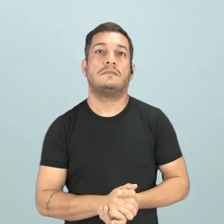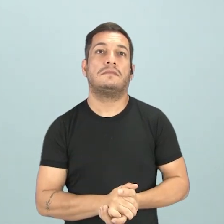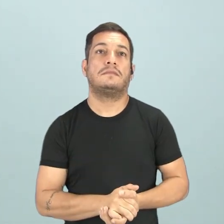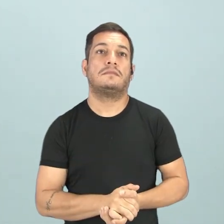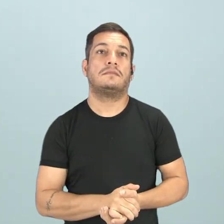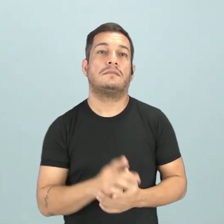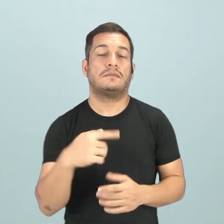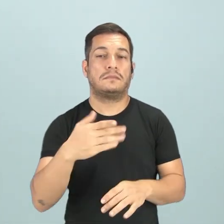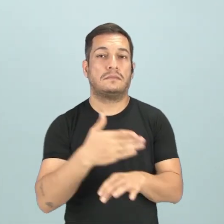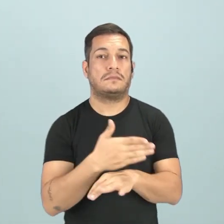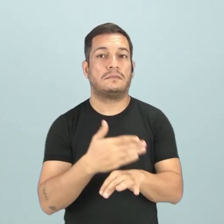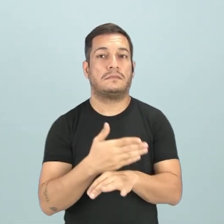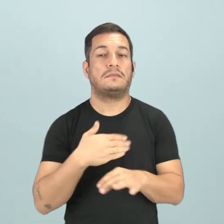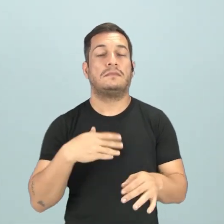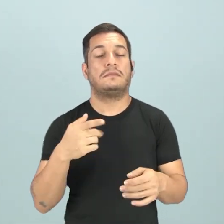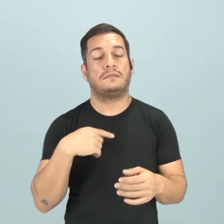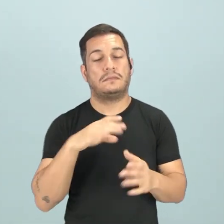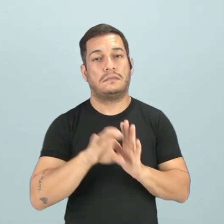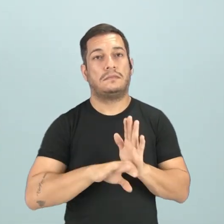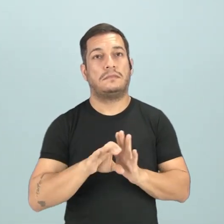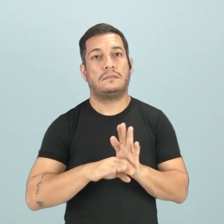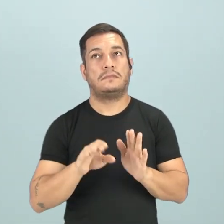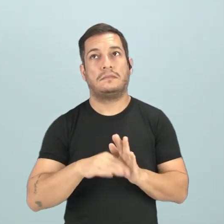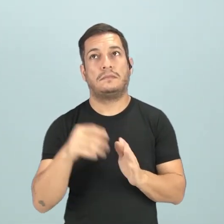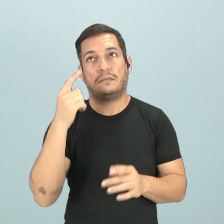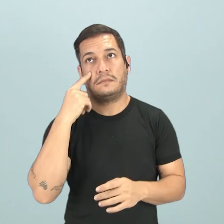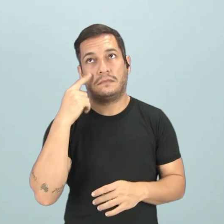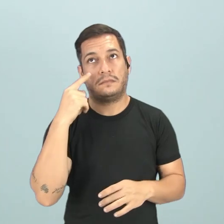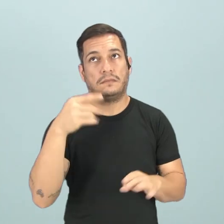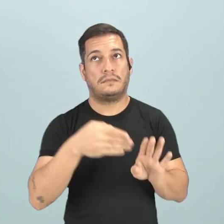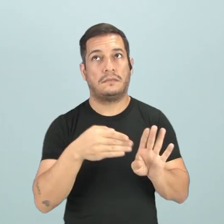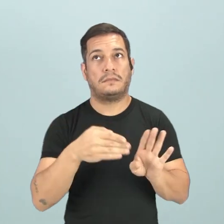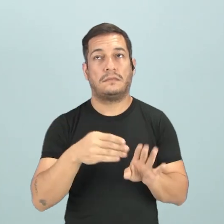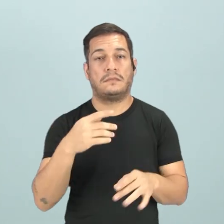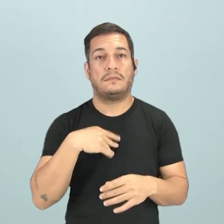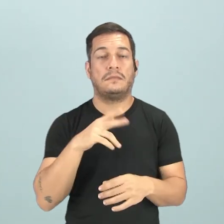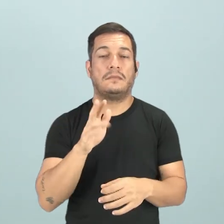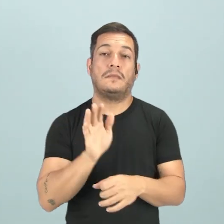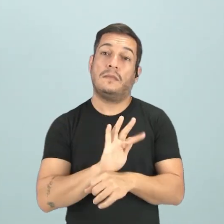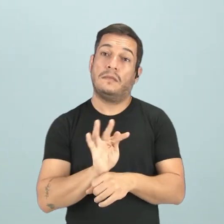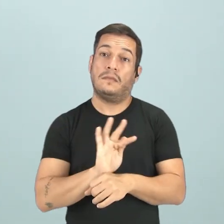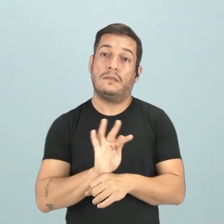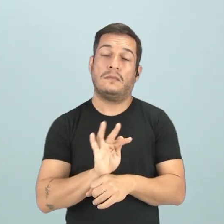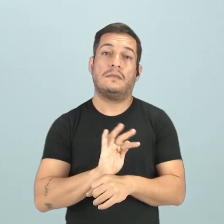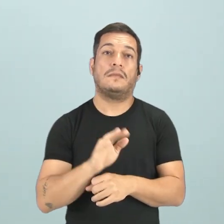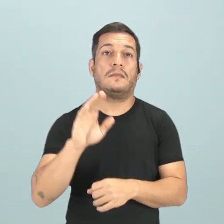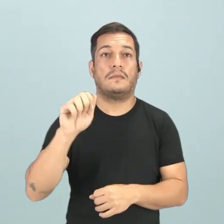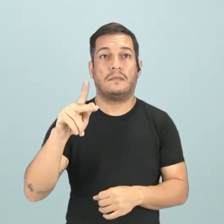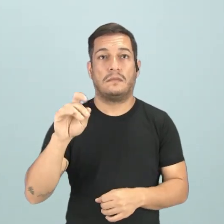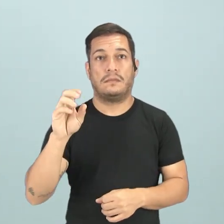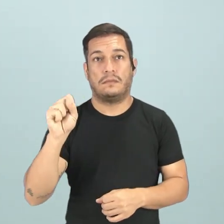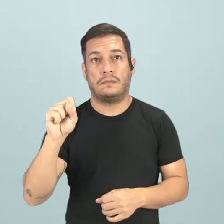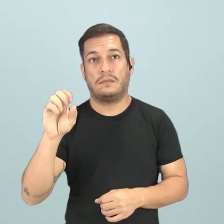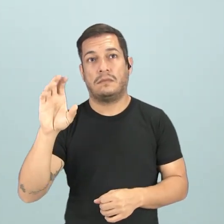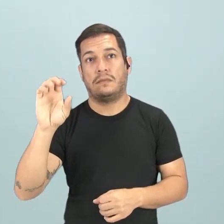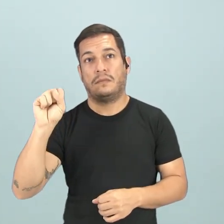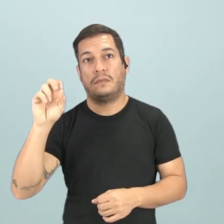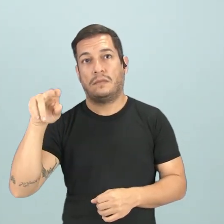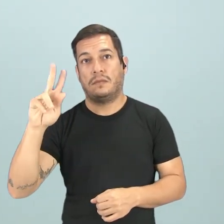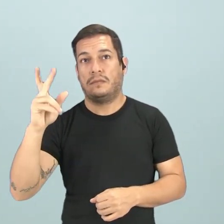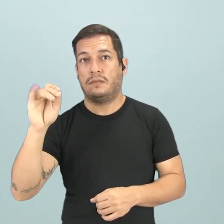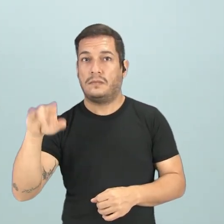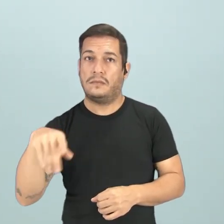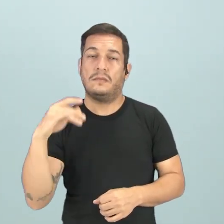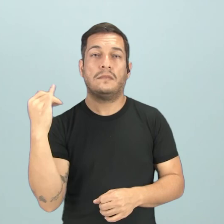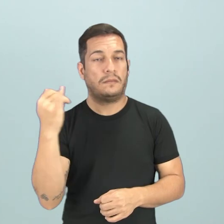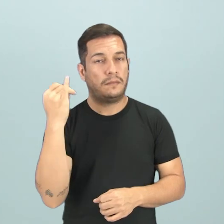você acessar um pouco mais a esse conteúdo, você pode assistir o filme Campos dos Sonhos, né, um filme muito importante, e